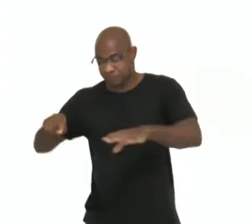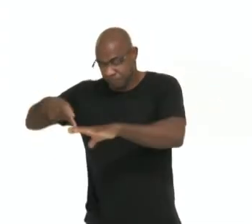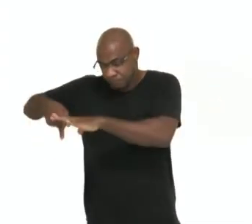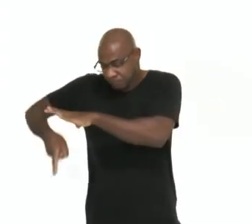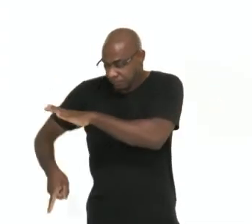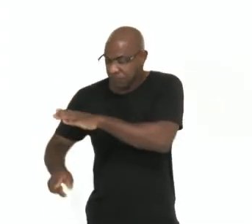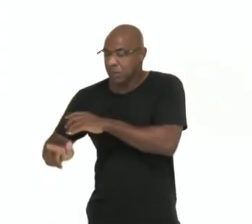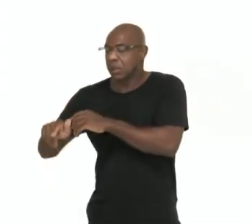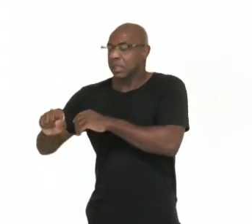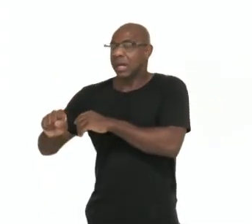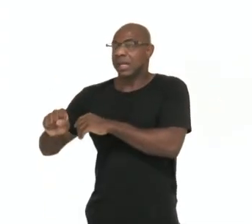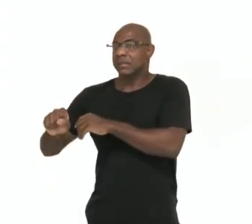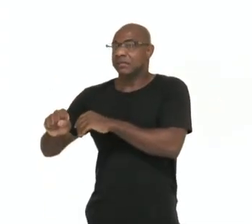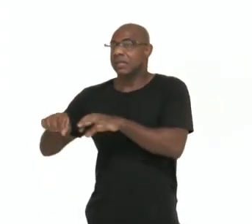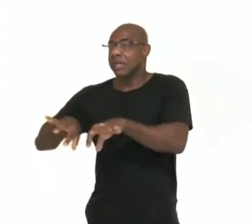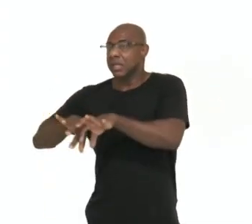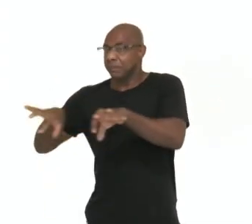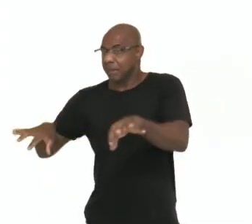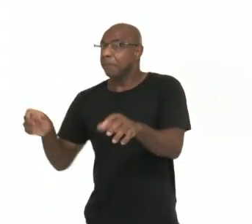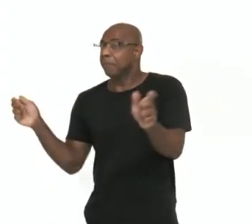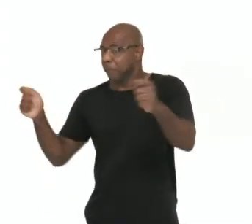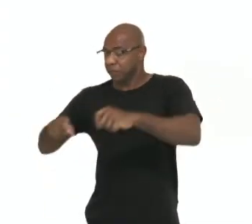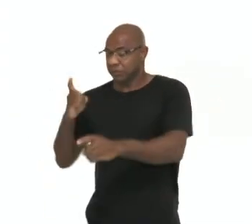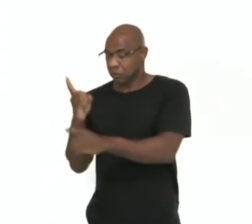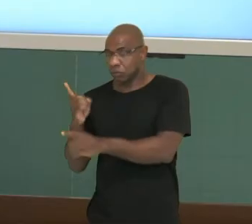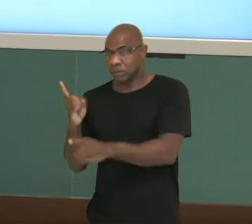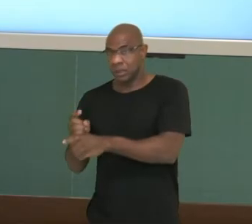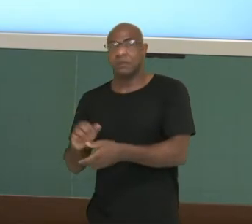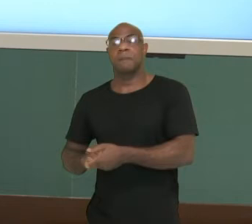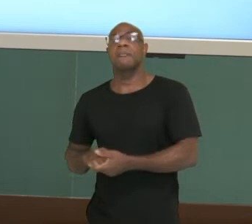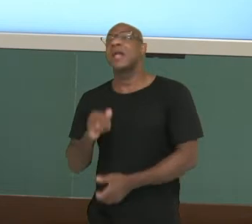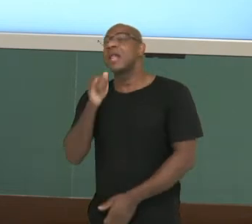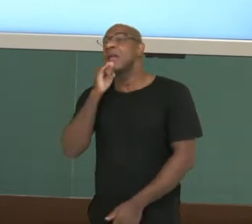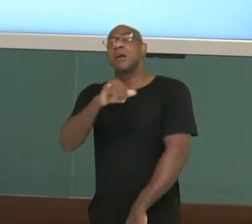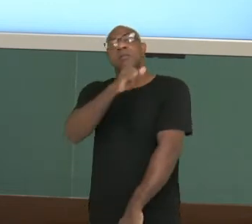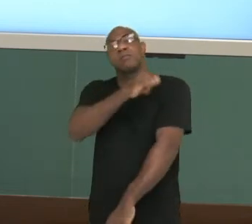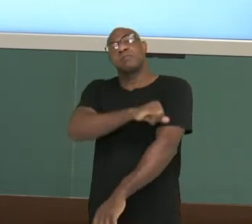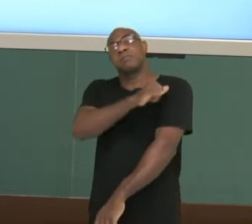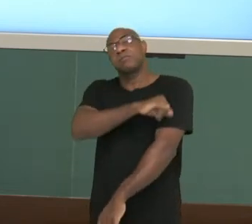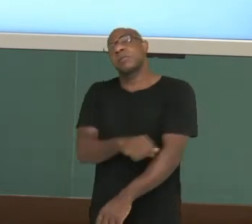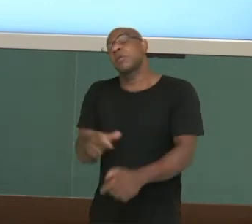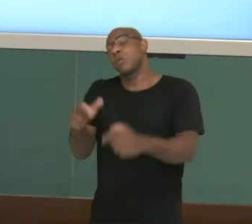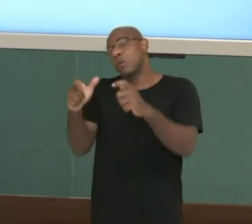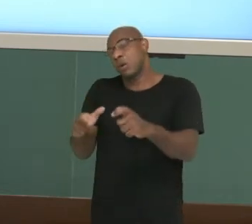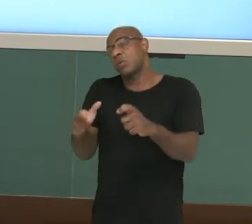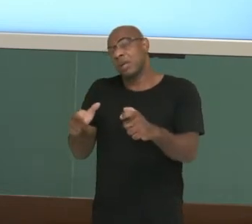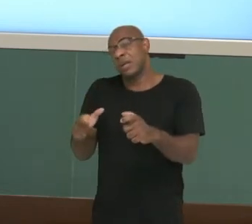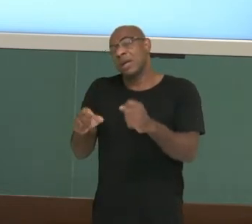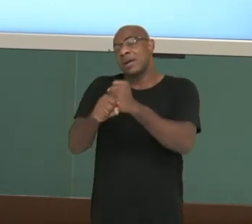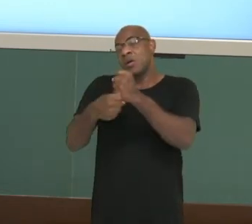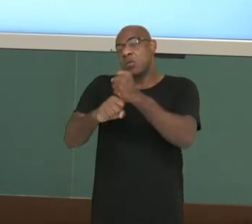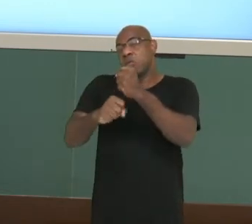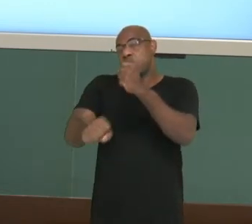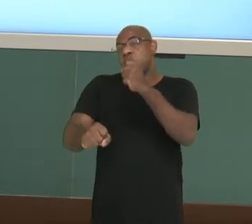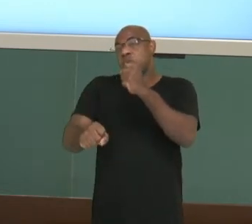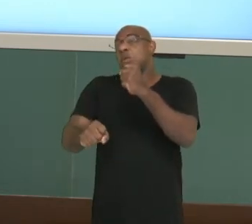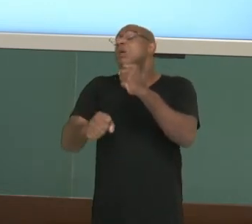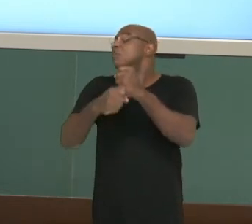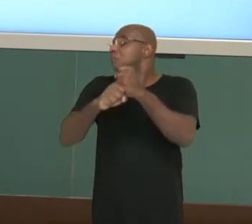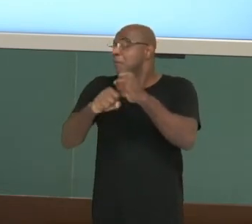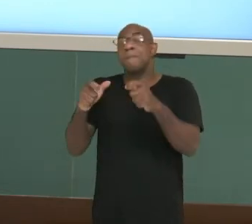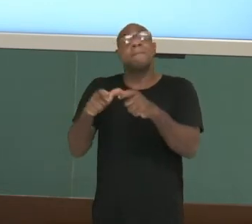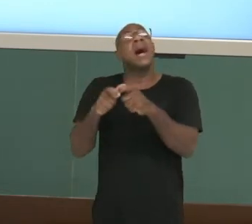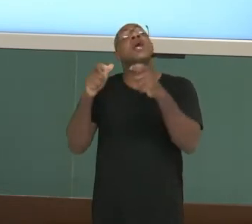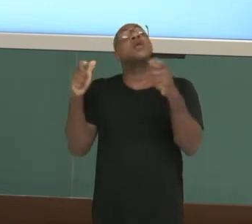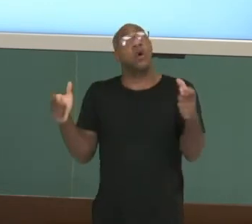temos essas duas condições. E o Rio de Janeiro é o maior produtor do gás natural, seguido